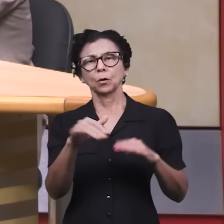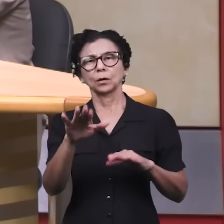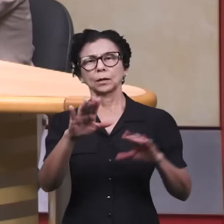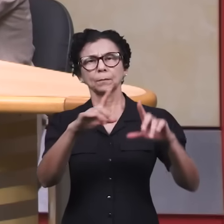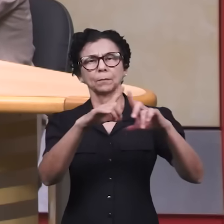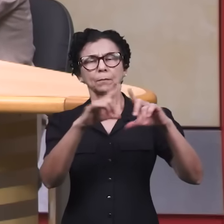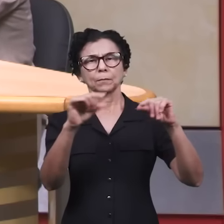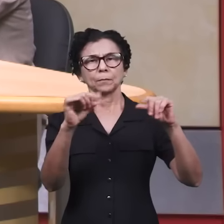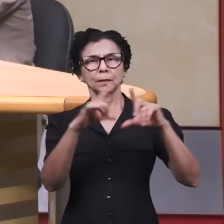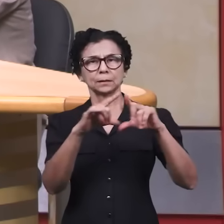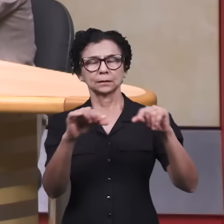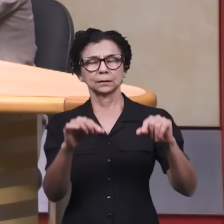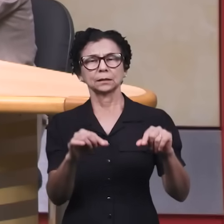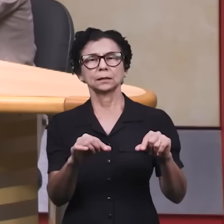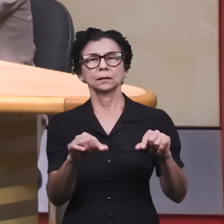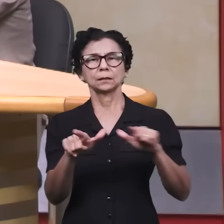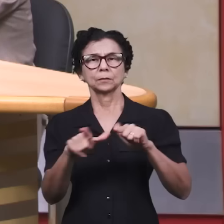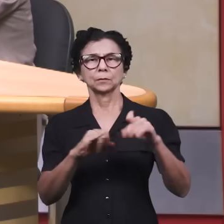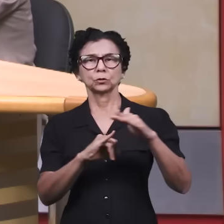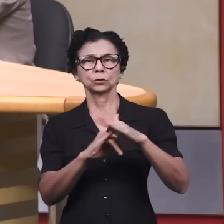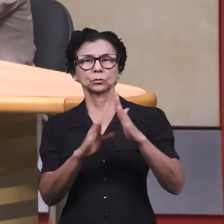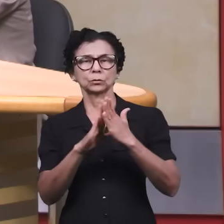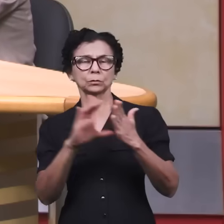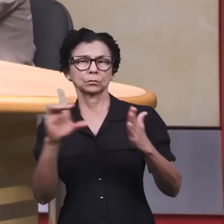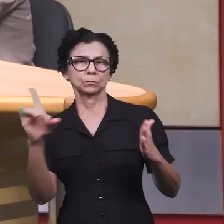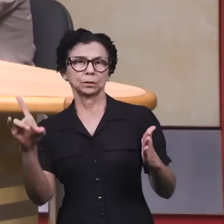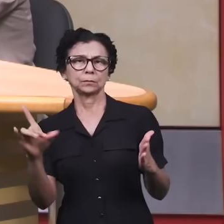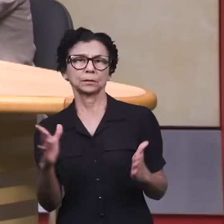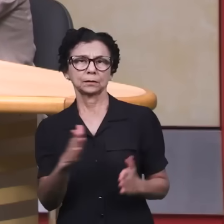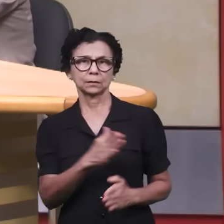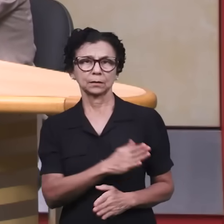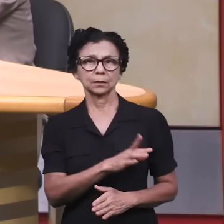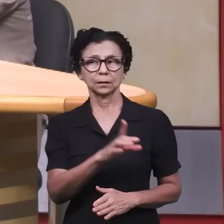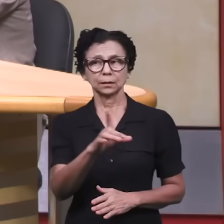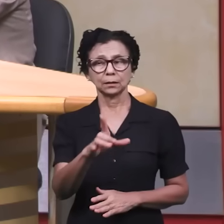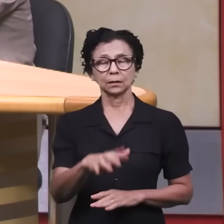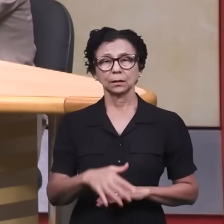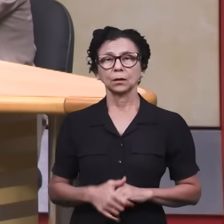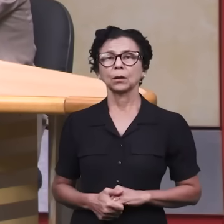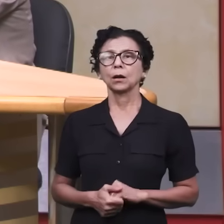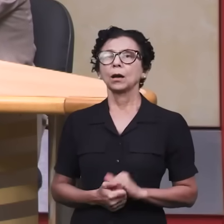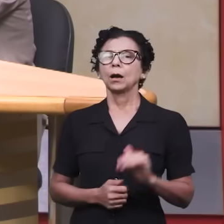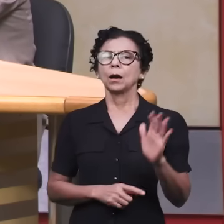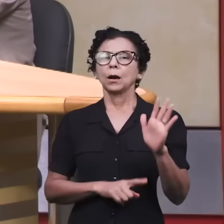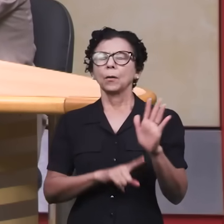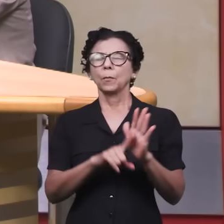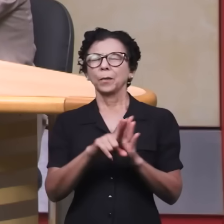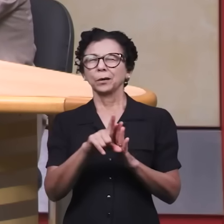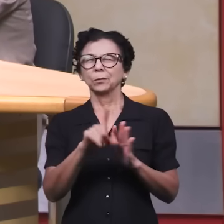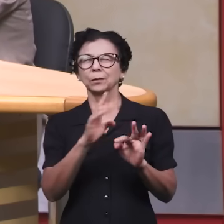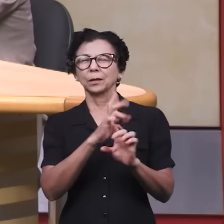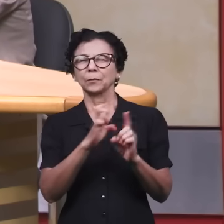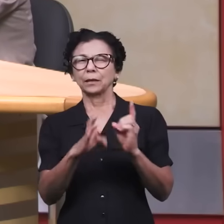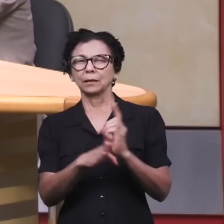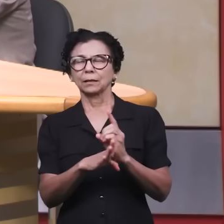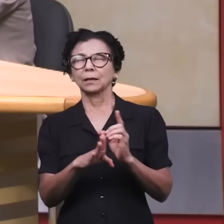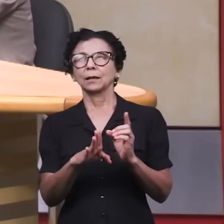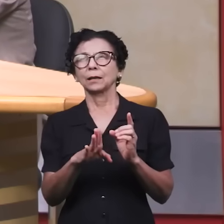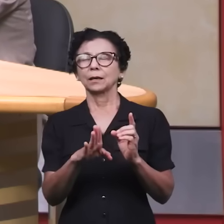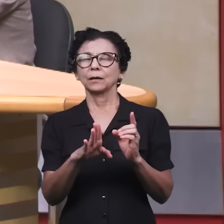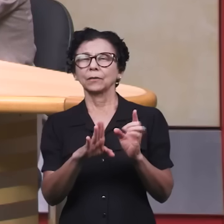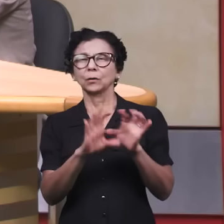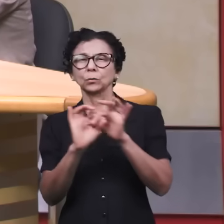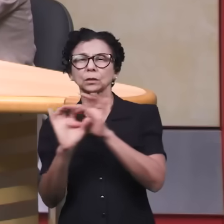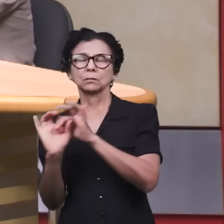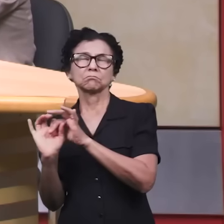Bíblico. Mas qual é o critério? É pegar a passagem bíblica e contextualizá-la numa outra